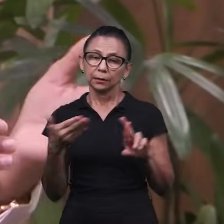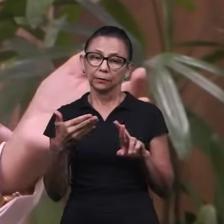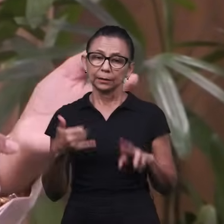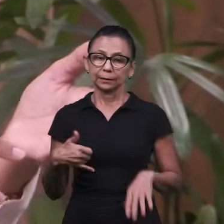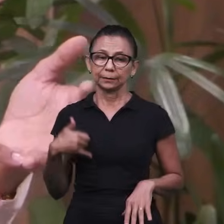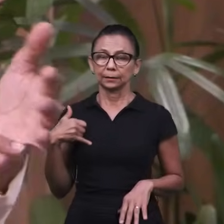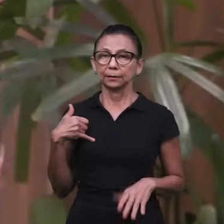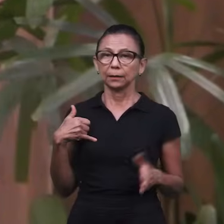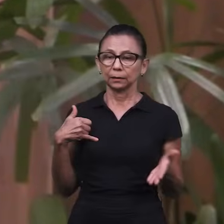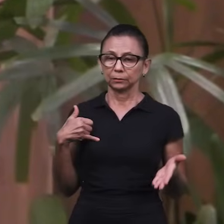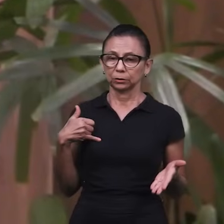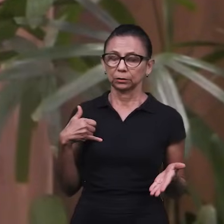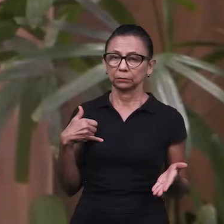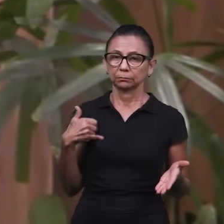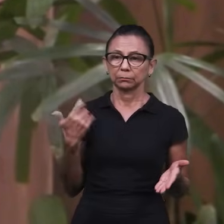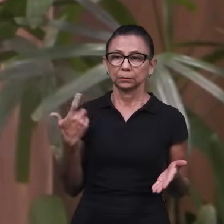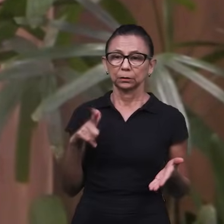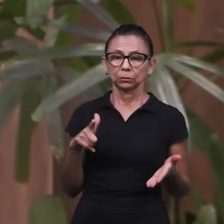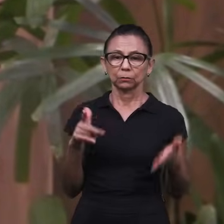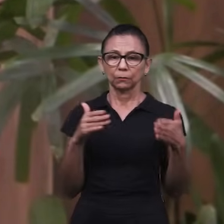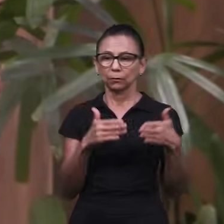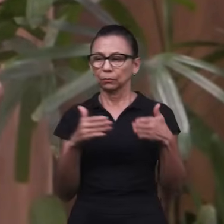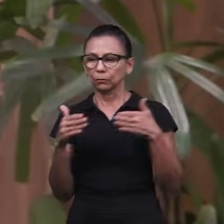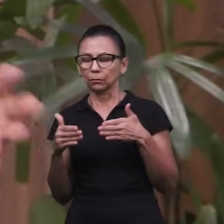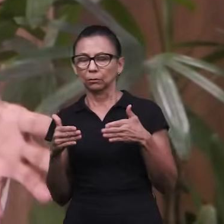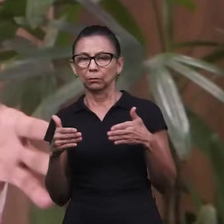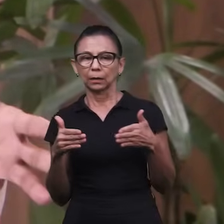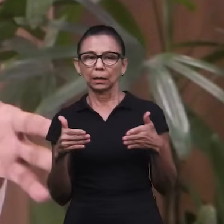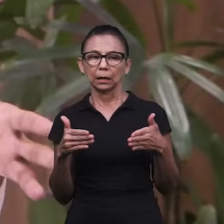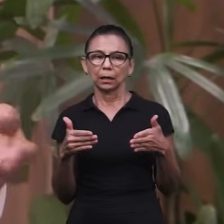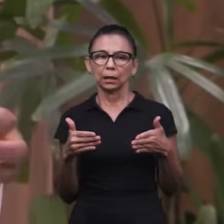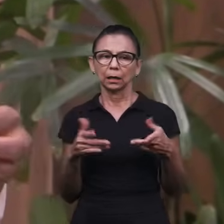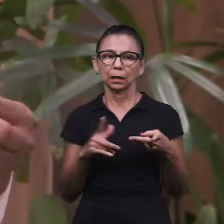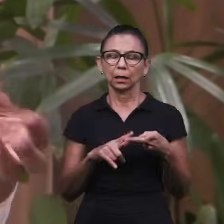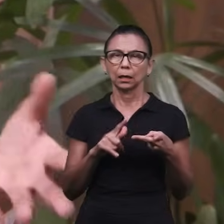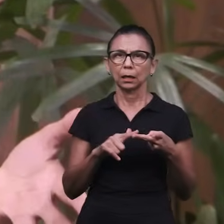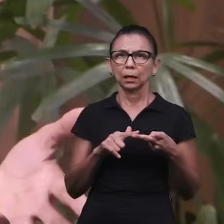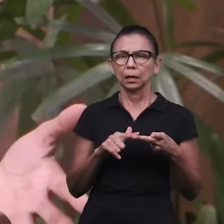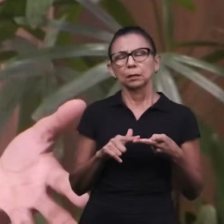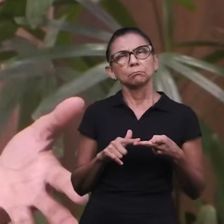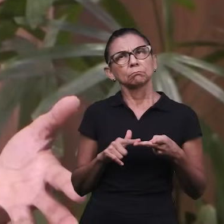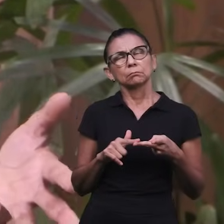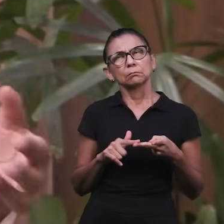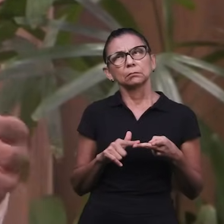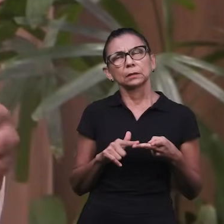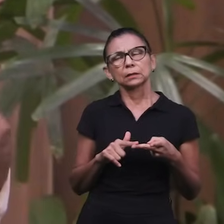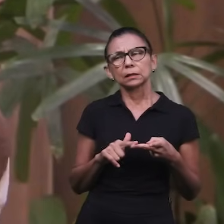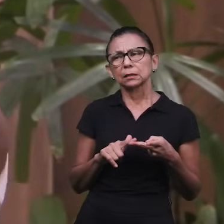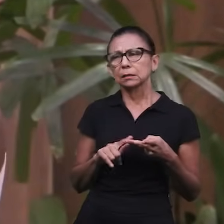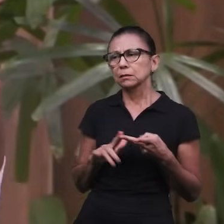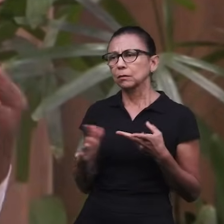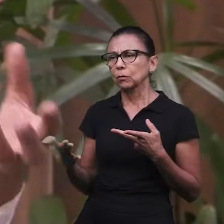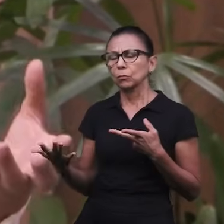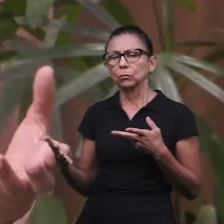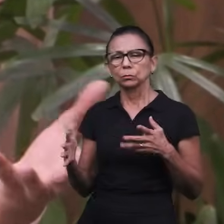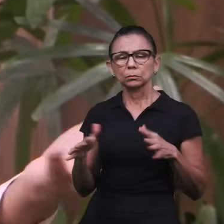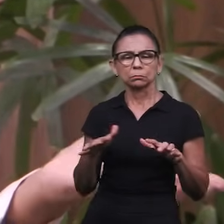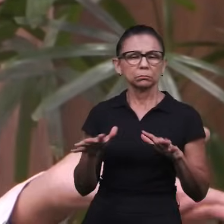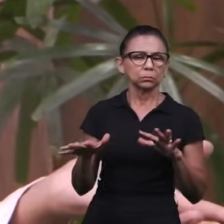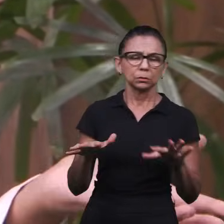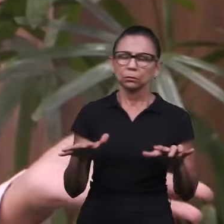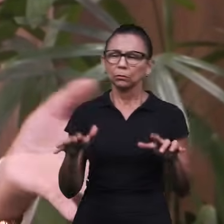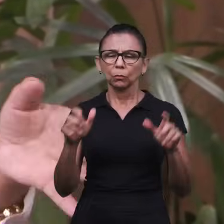criança. Uma criança que não consegue obedecer certos comandos simples, se orientar